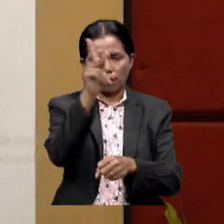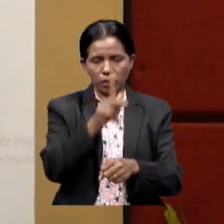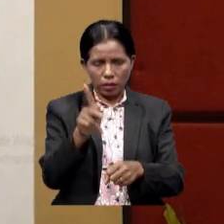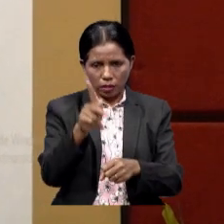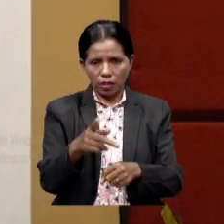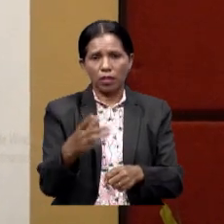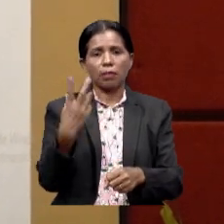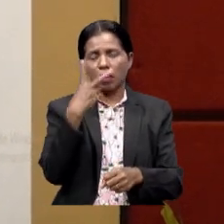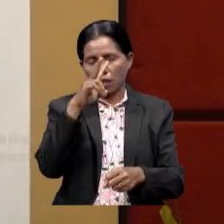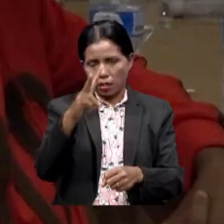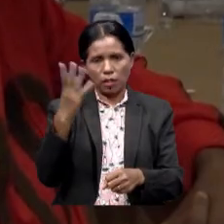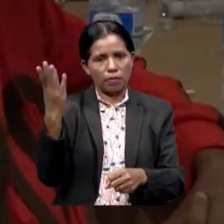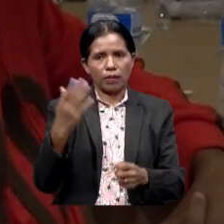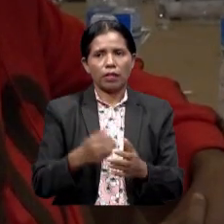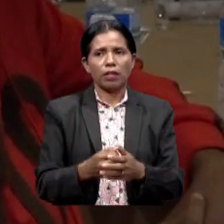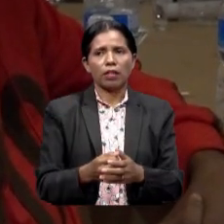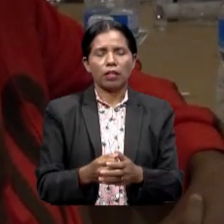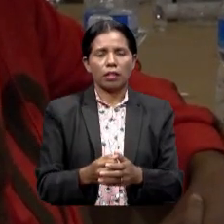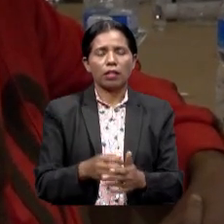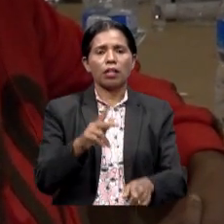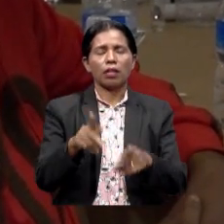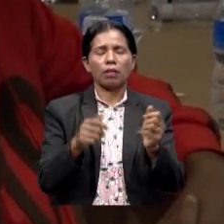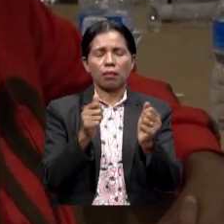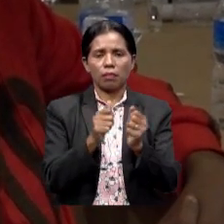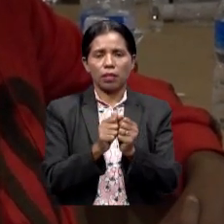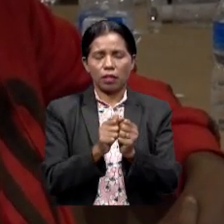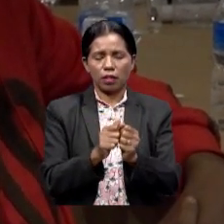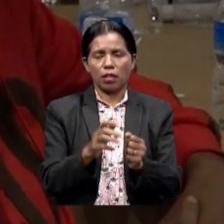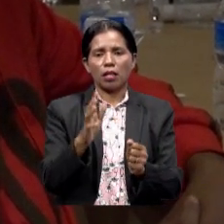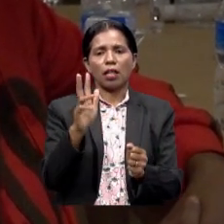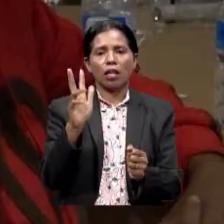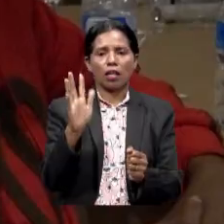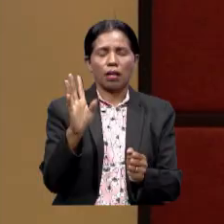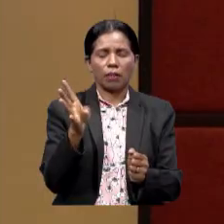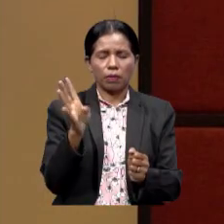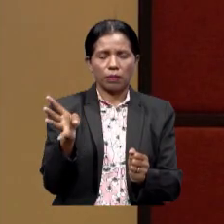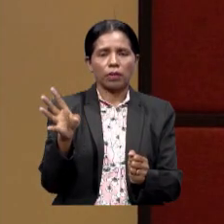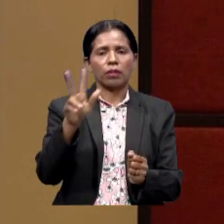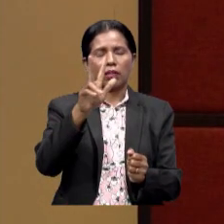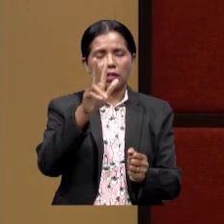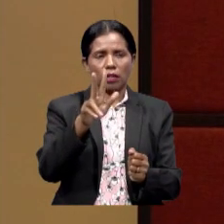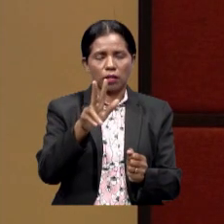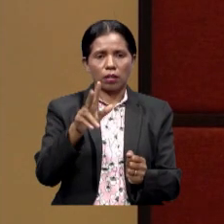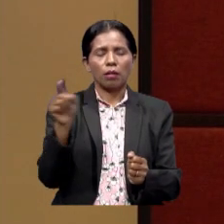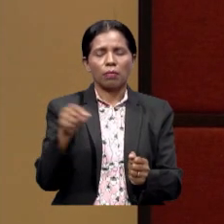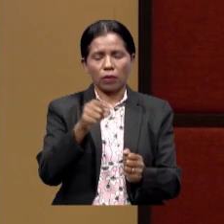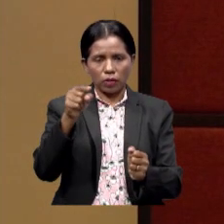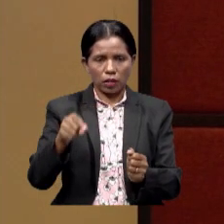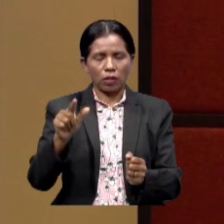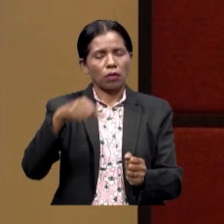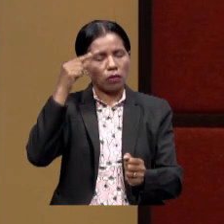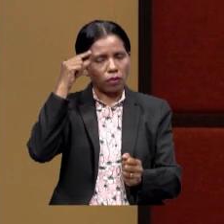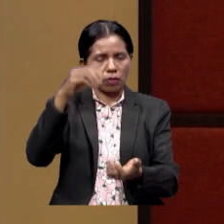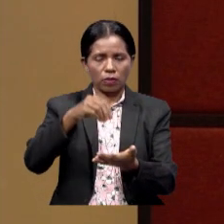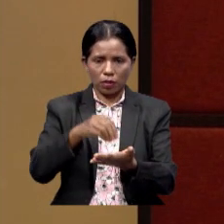neba, quase 43% será cara governo tal prioridade e a área infraestrutura. Ele vai